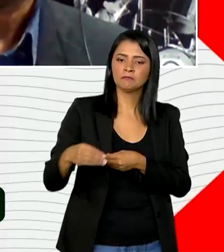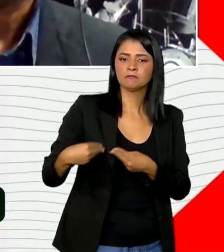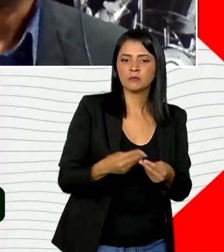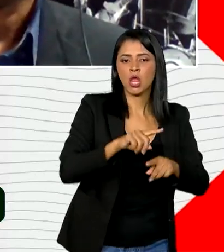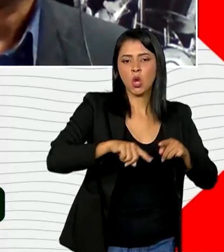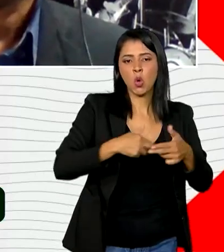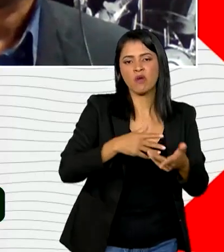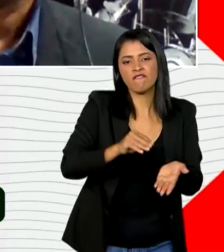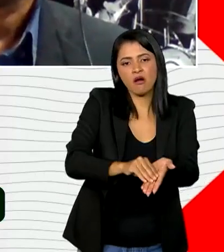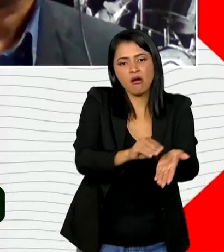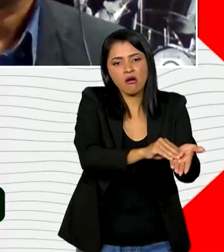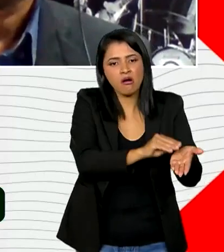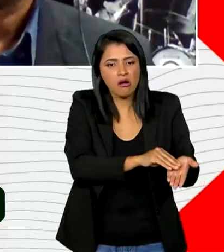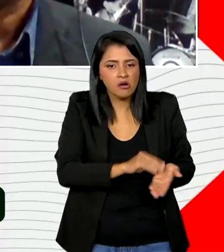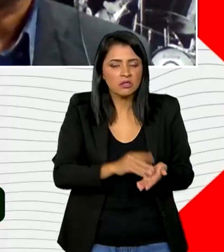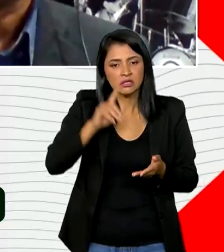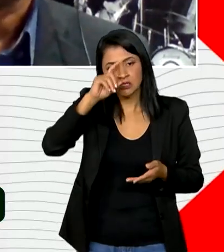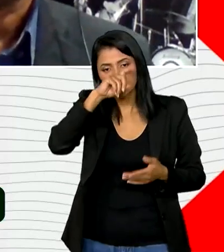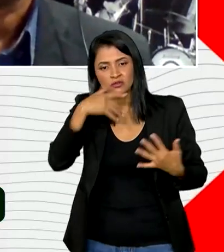21,88%, da batata inglesa de